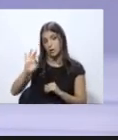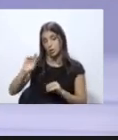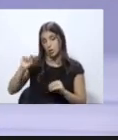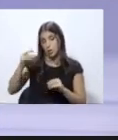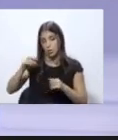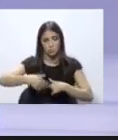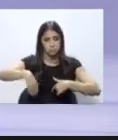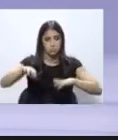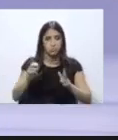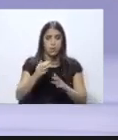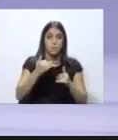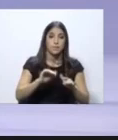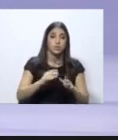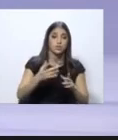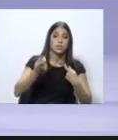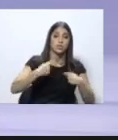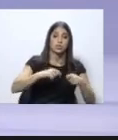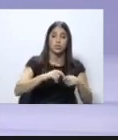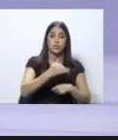21 milhões de euros. Isto é,